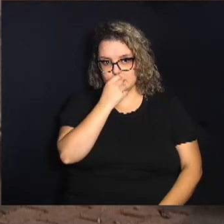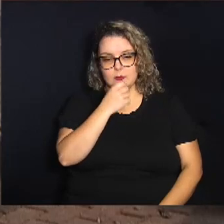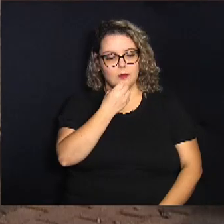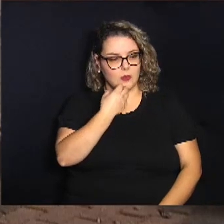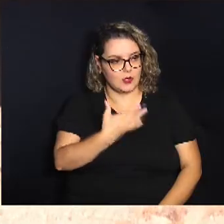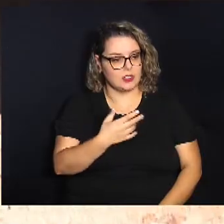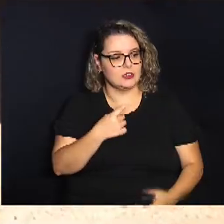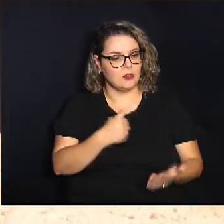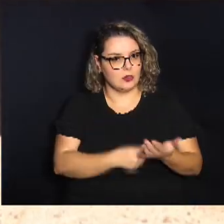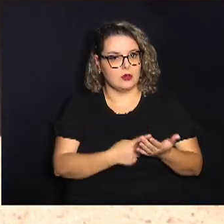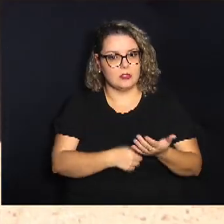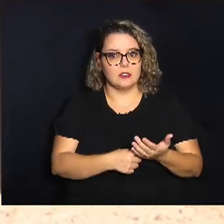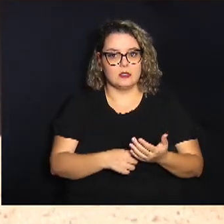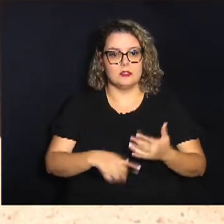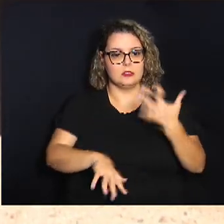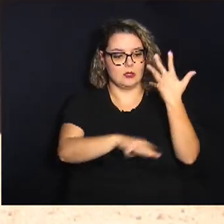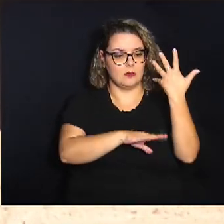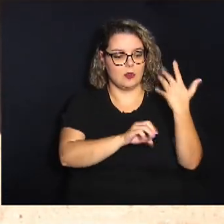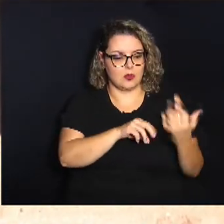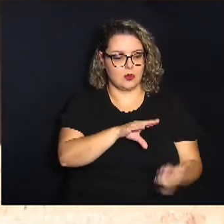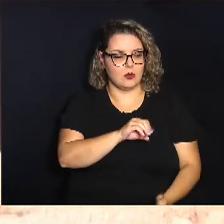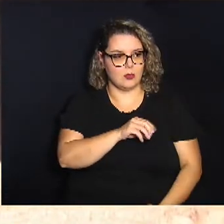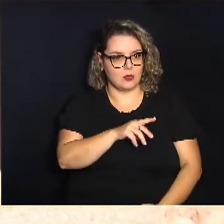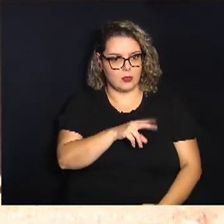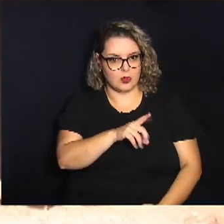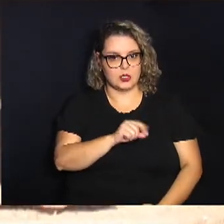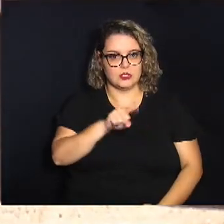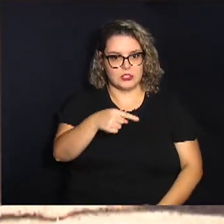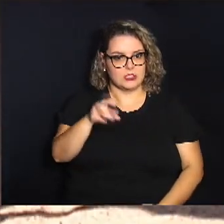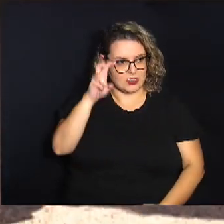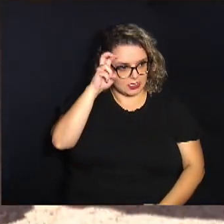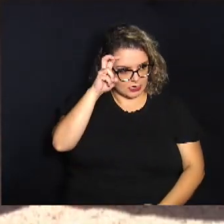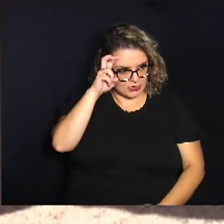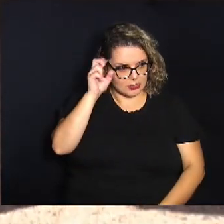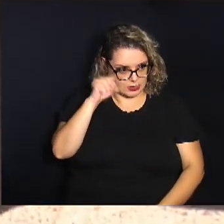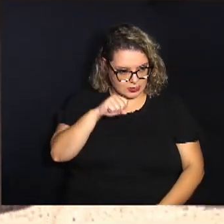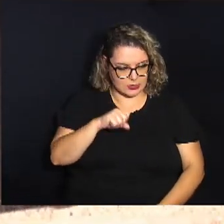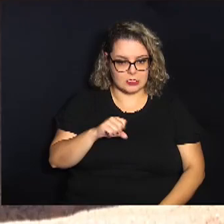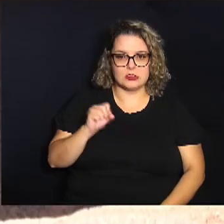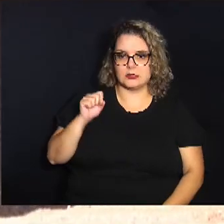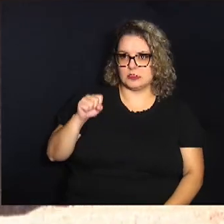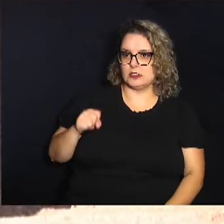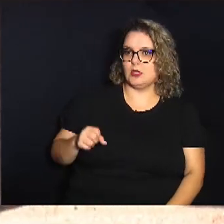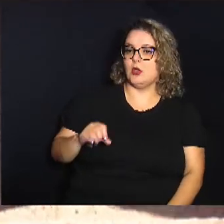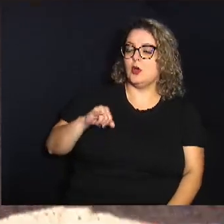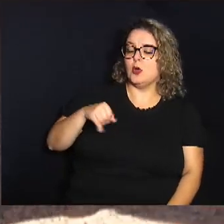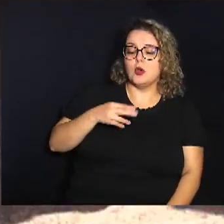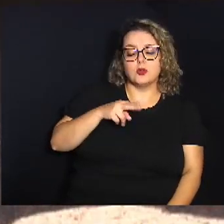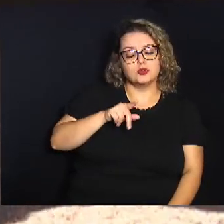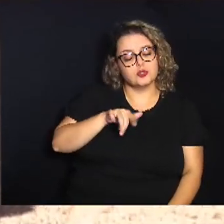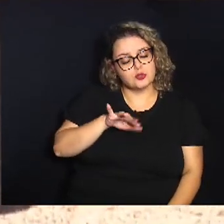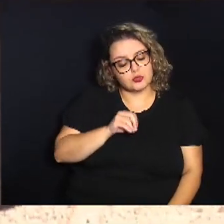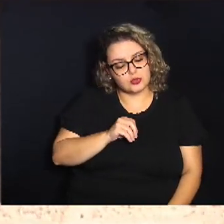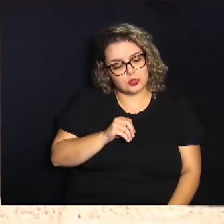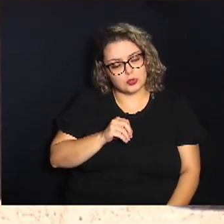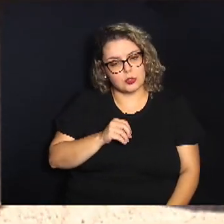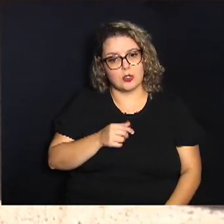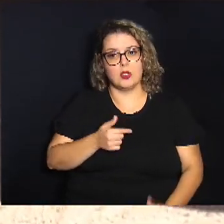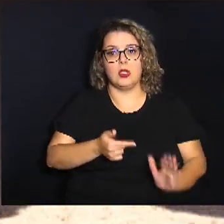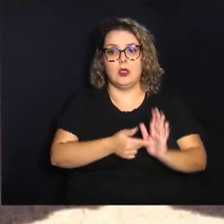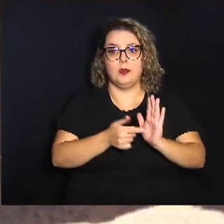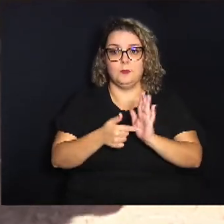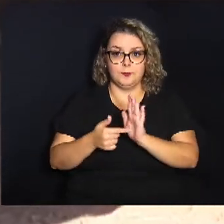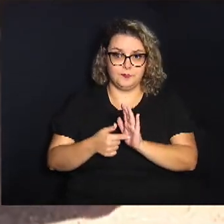confirmando fica aqui na praça da concórdia até a próxima quinta-feira né isto ô Júlio eu vou mostrar para